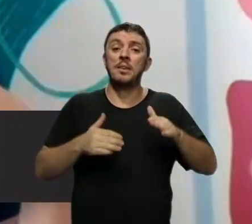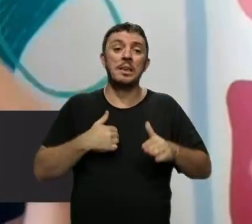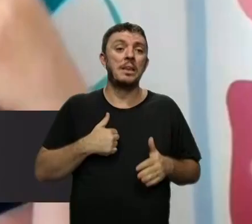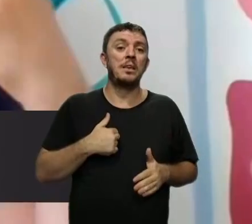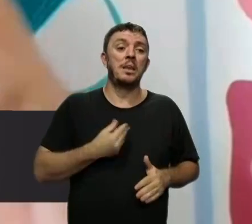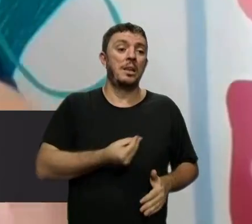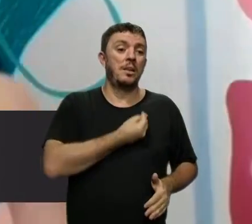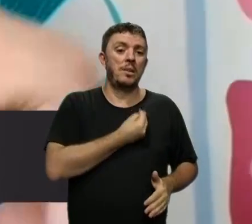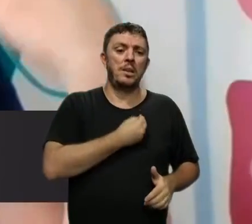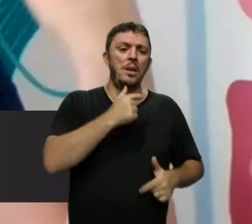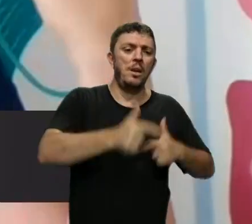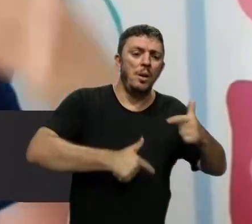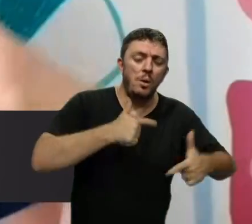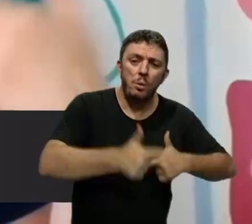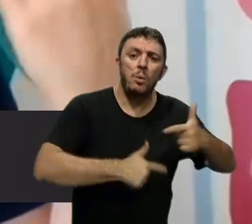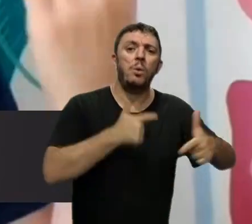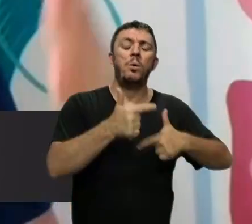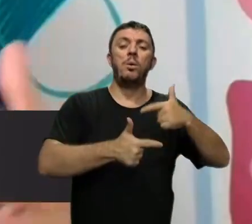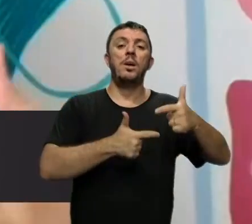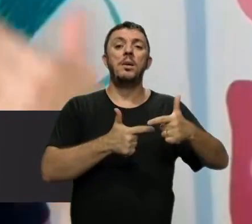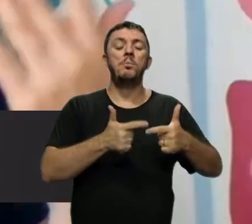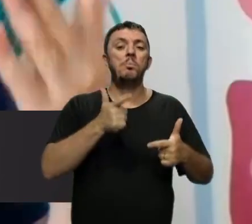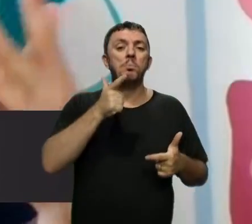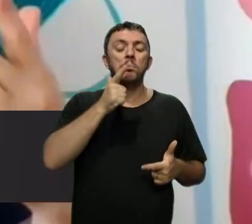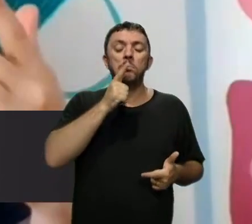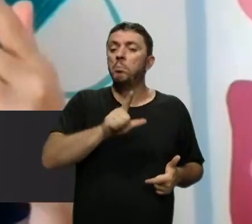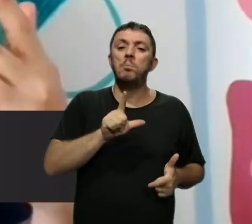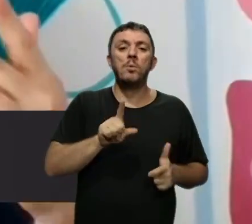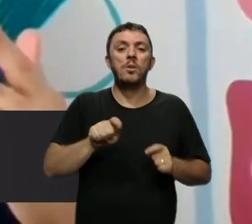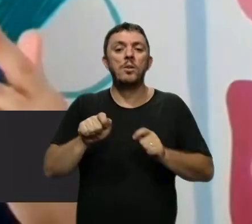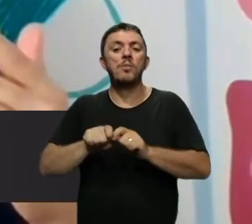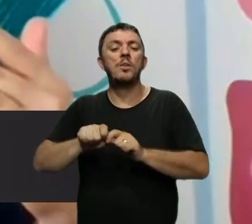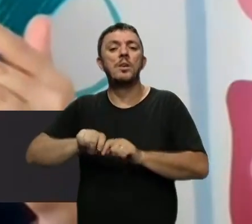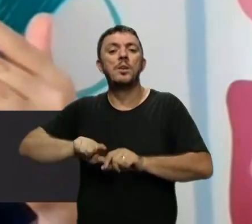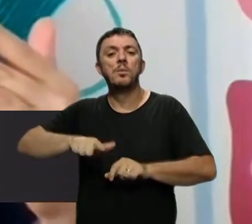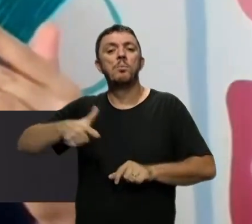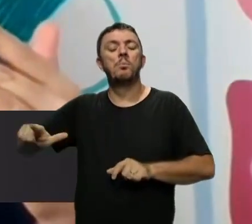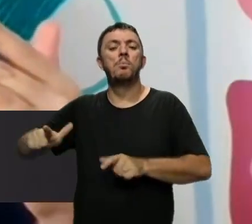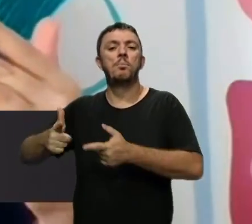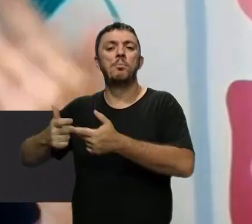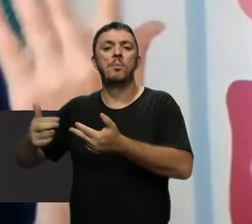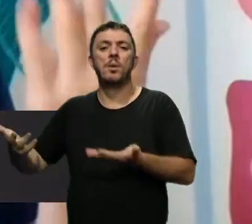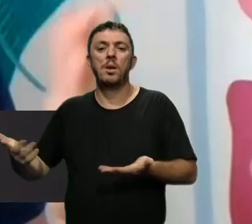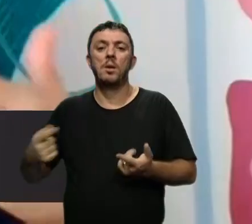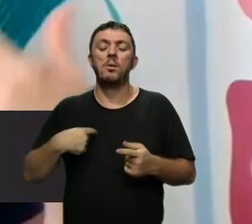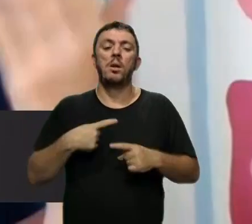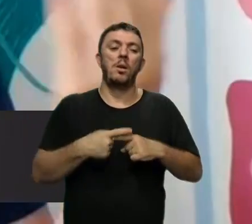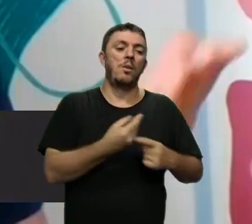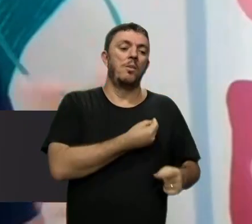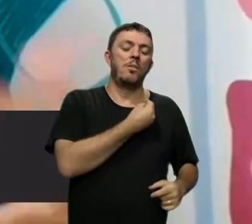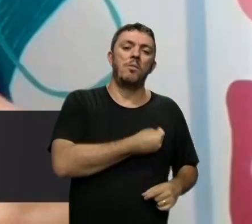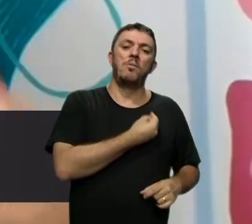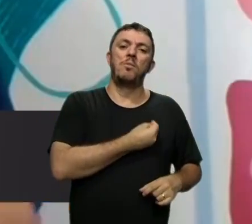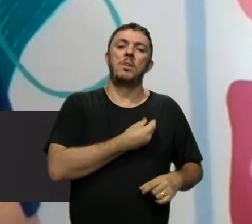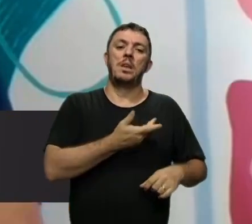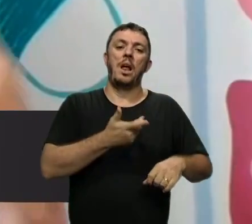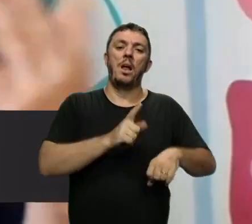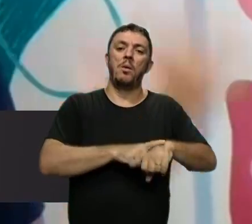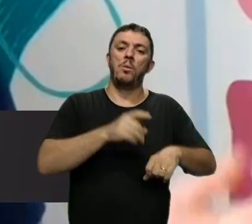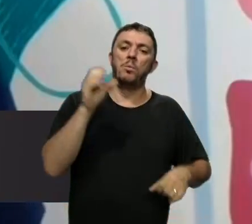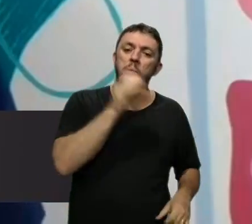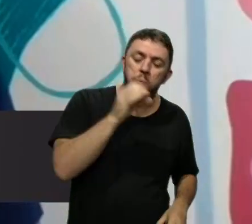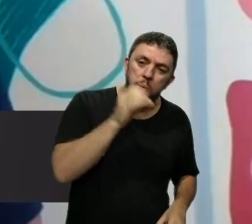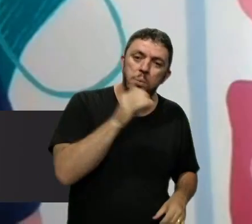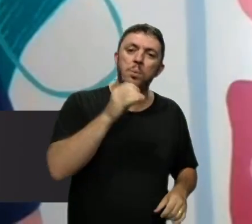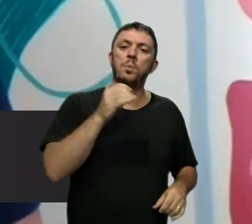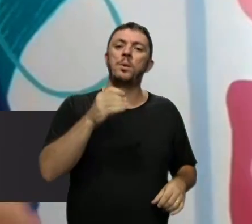rotina, nos tempos tão marcados, né, numa pressa que a gente tem cada dia maior para